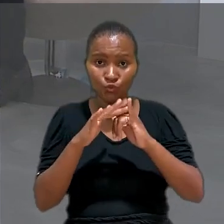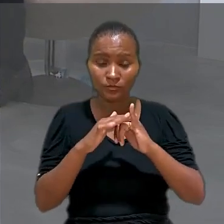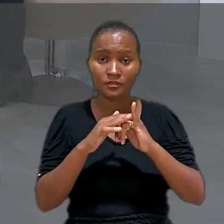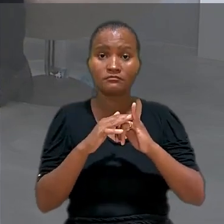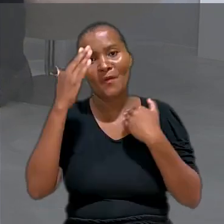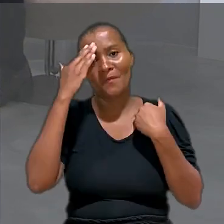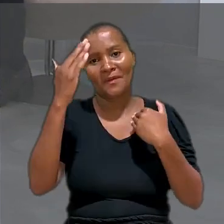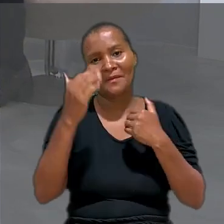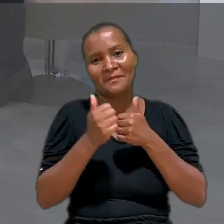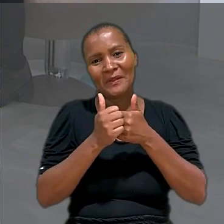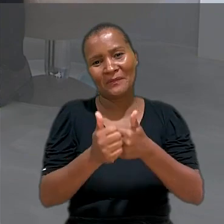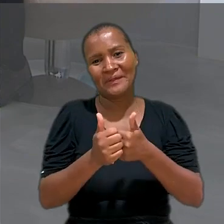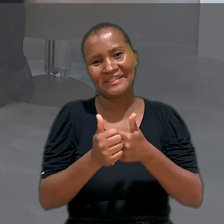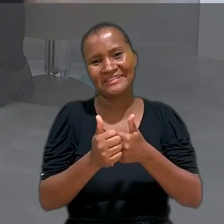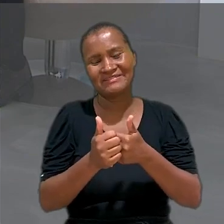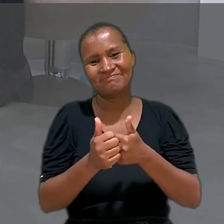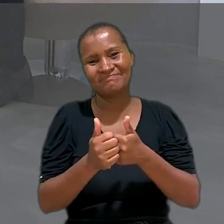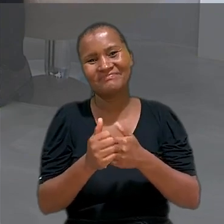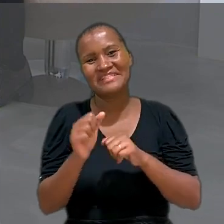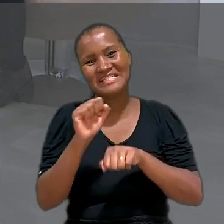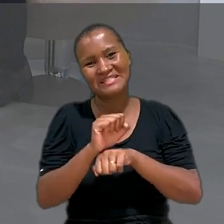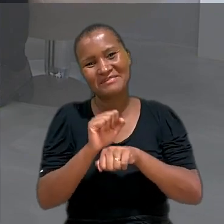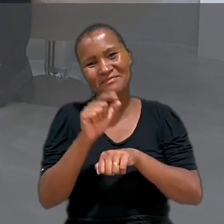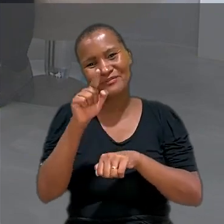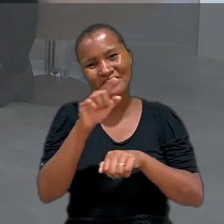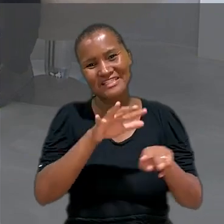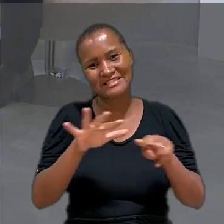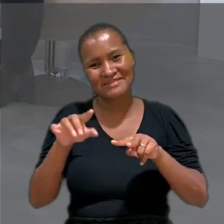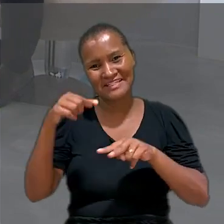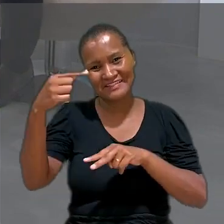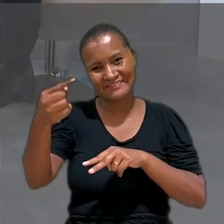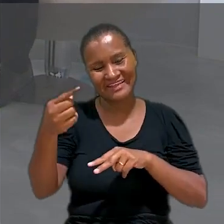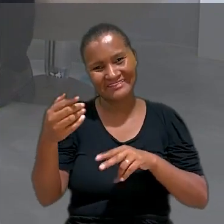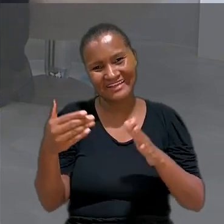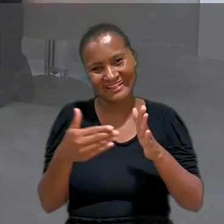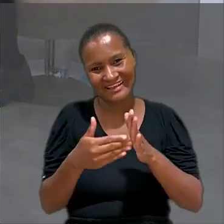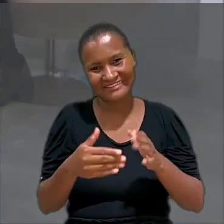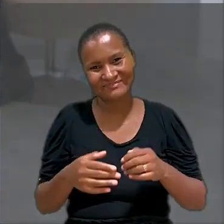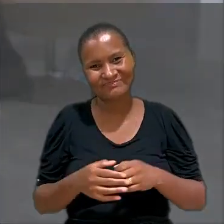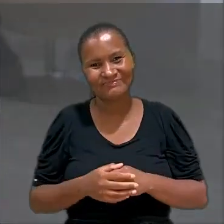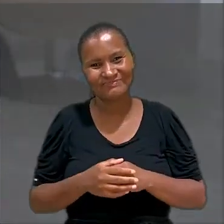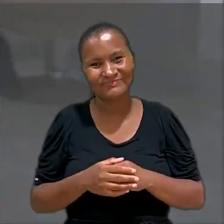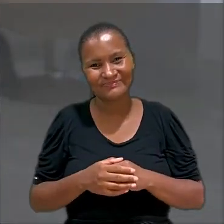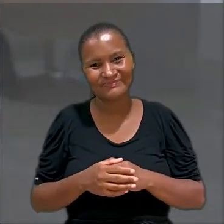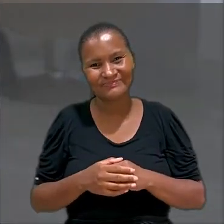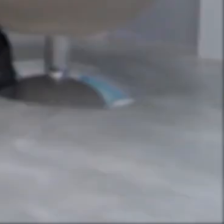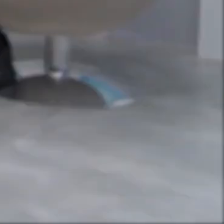youtube.com/TST. Muito obrigada pela companhia. A gente espera na semana que vem. Até lá.